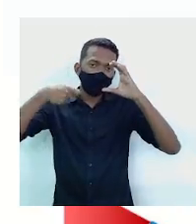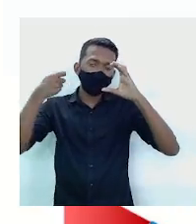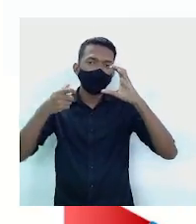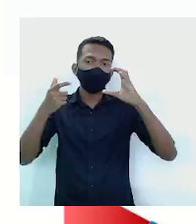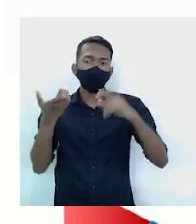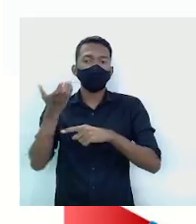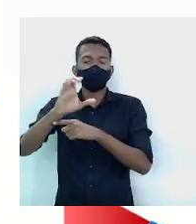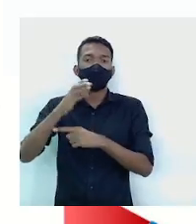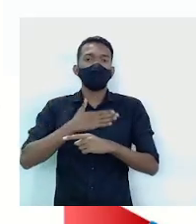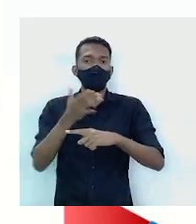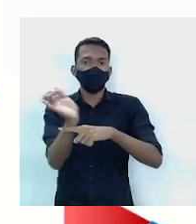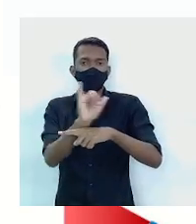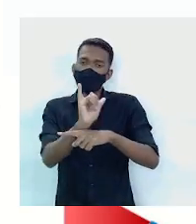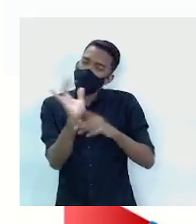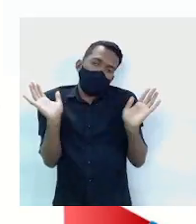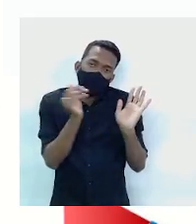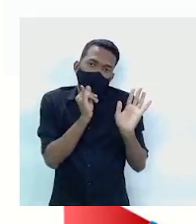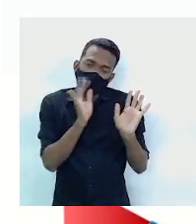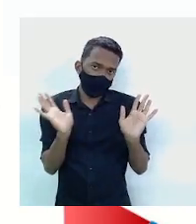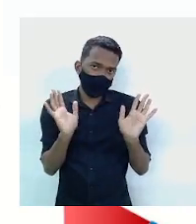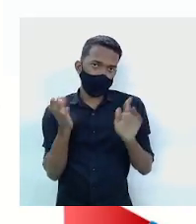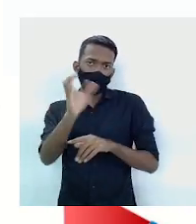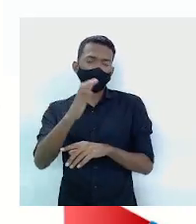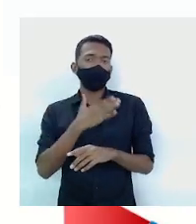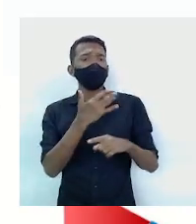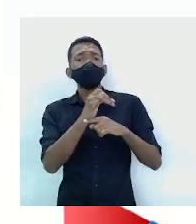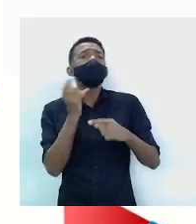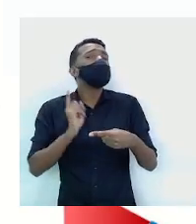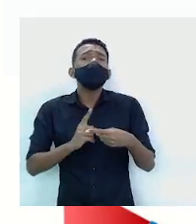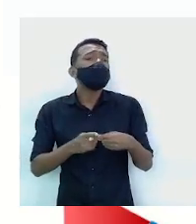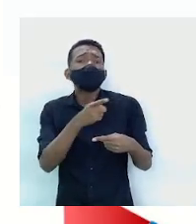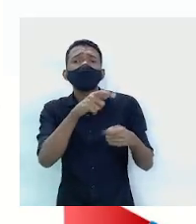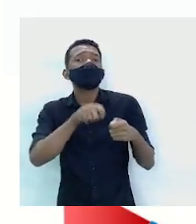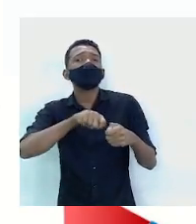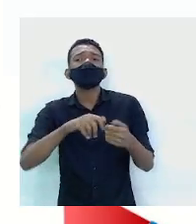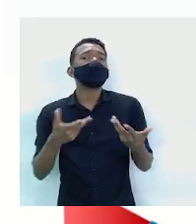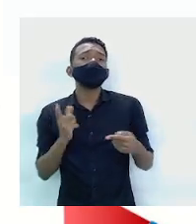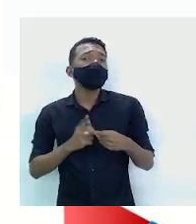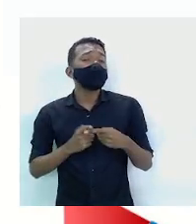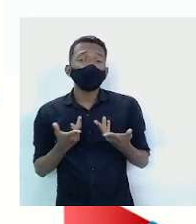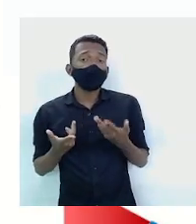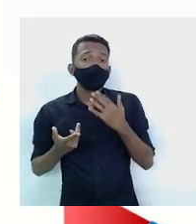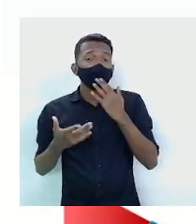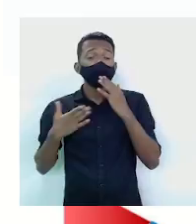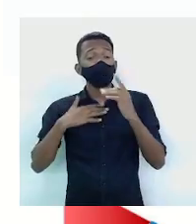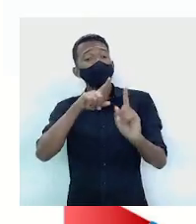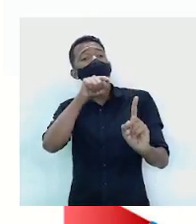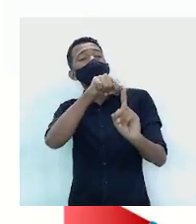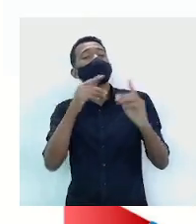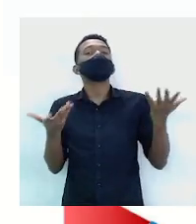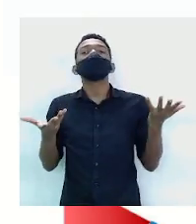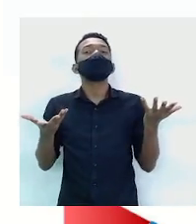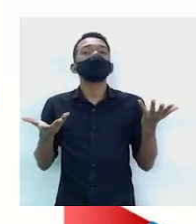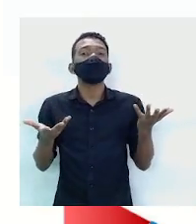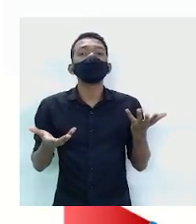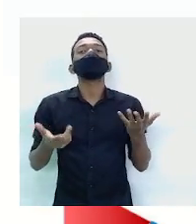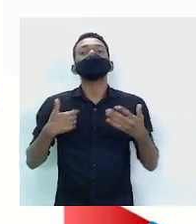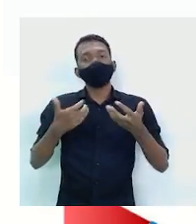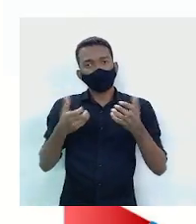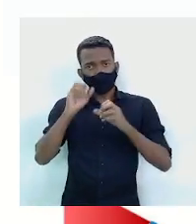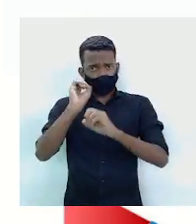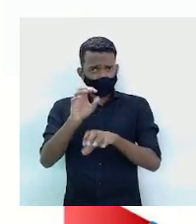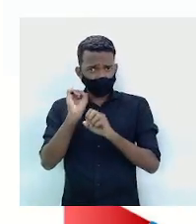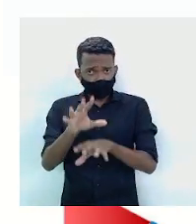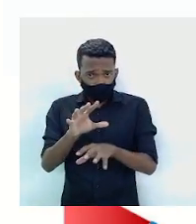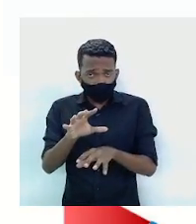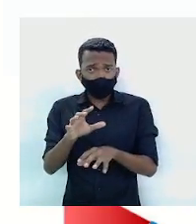no meu canal do YouTube, por que eu estou querendo fazer isso? Qual é a minha finalidade? Eu estou querendo